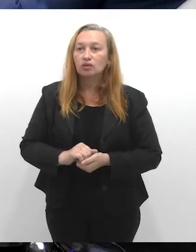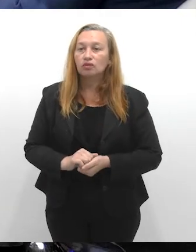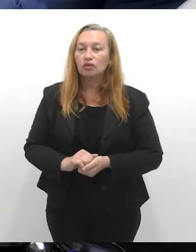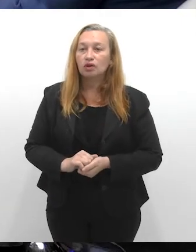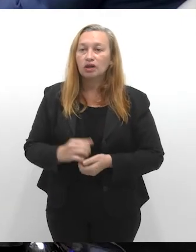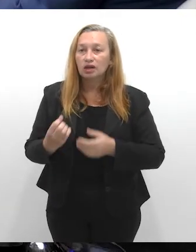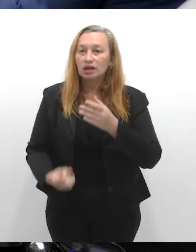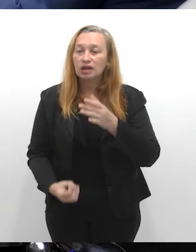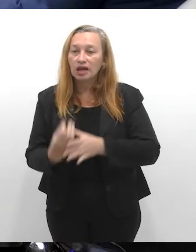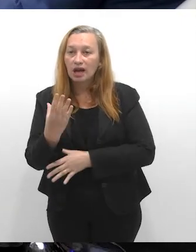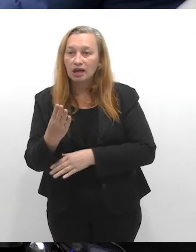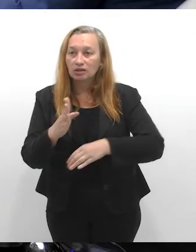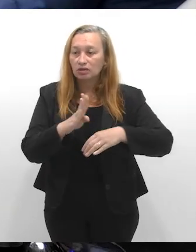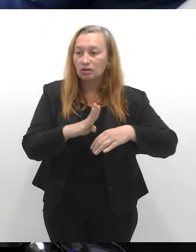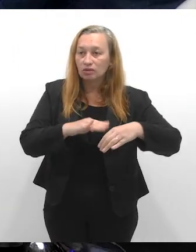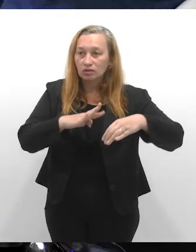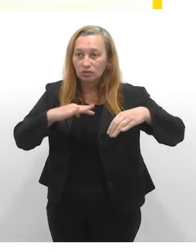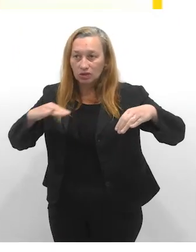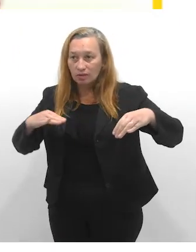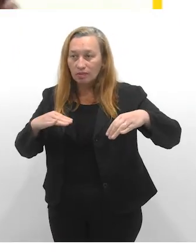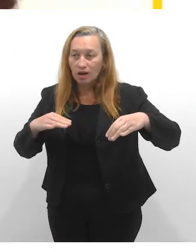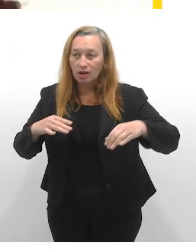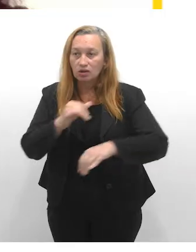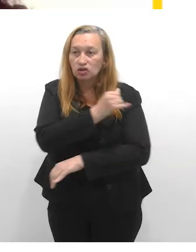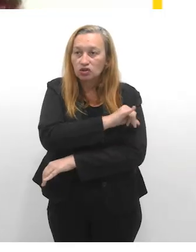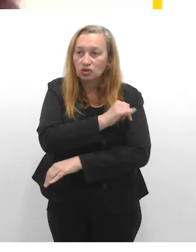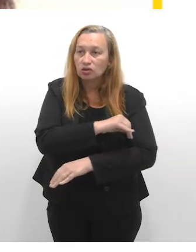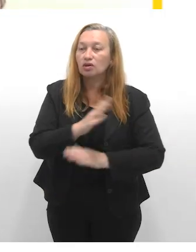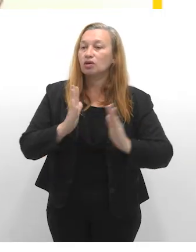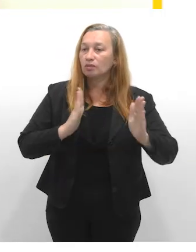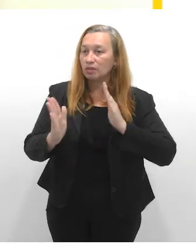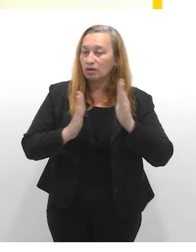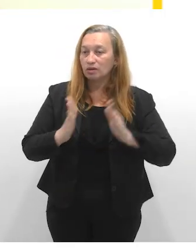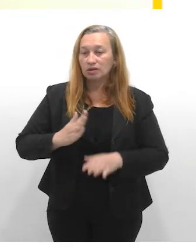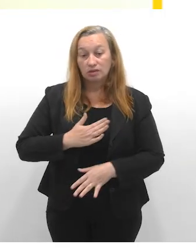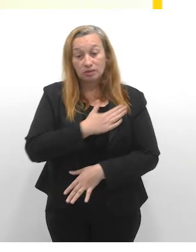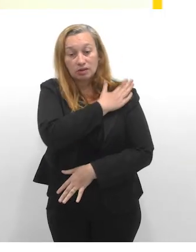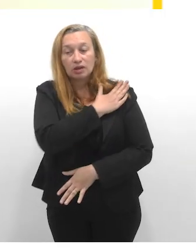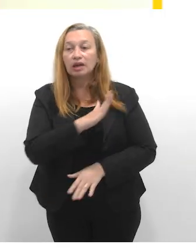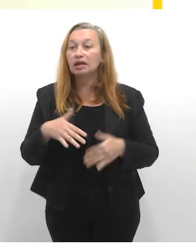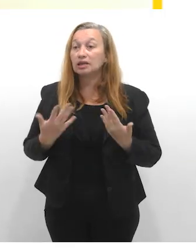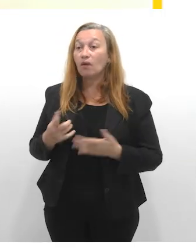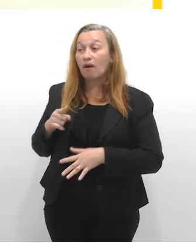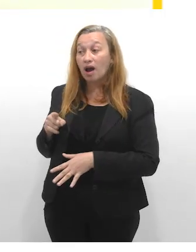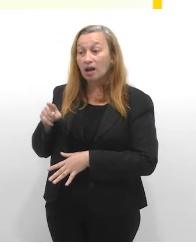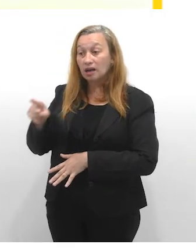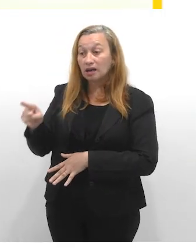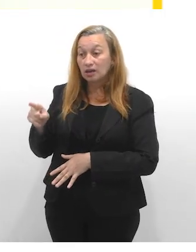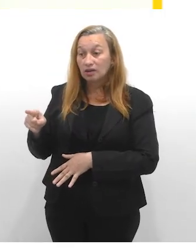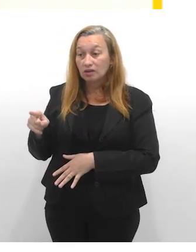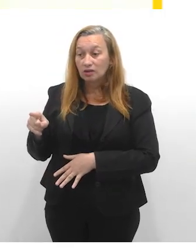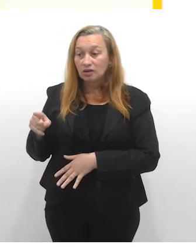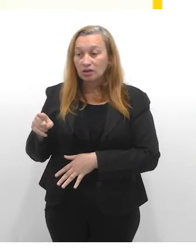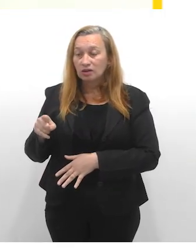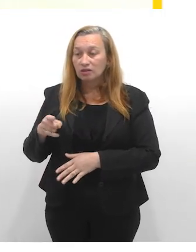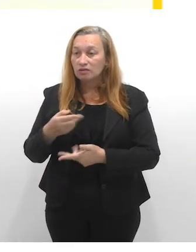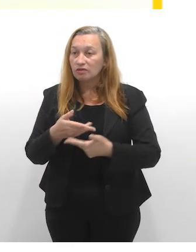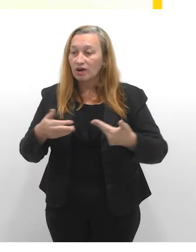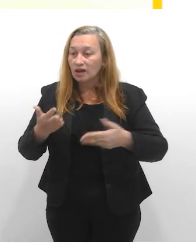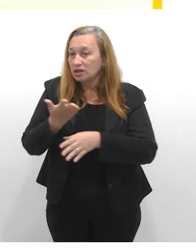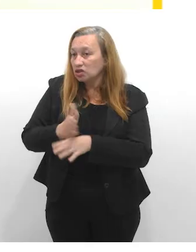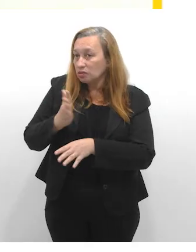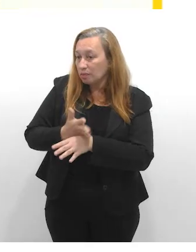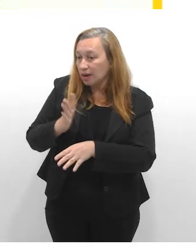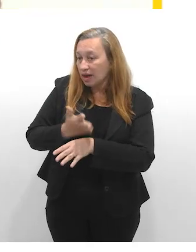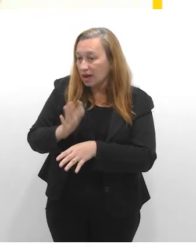foi fundido enquanto Guanabara e Rio de Janeiro no próprio período da ditadura. Então ali foi forjado